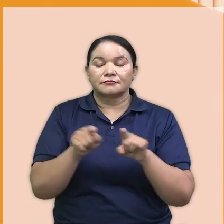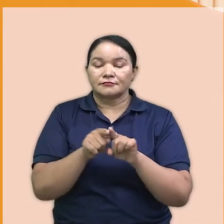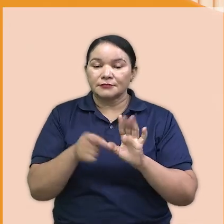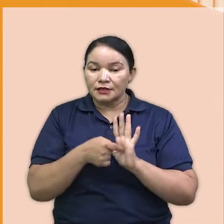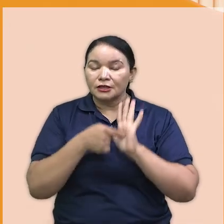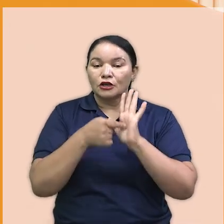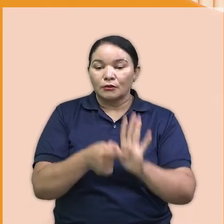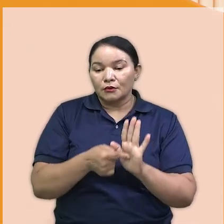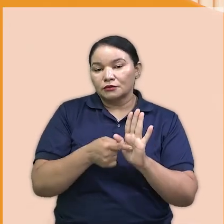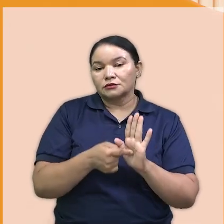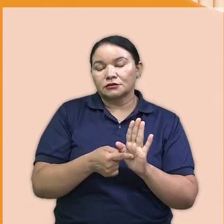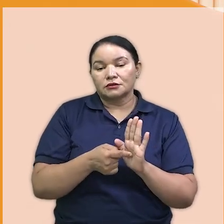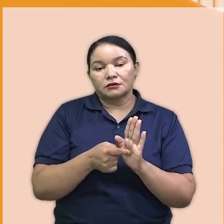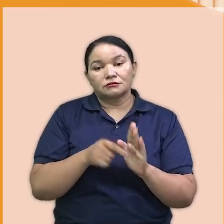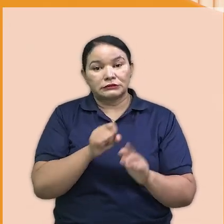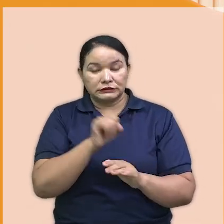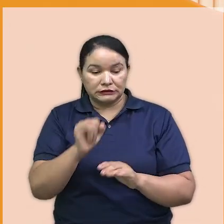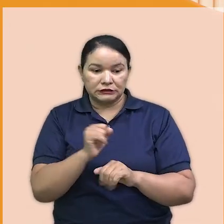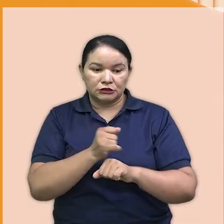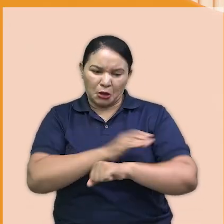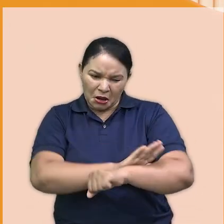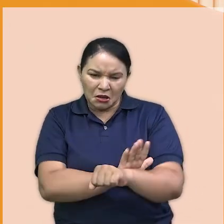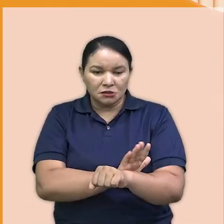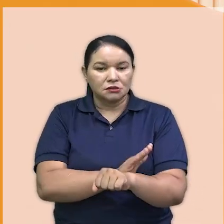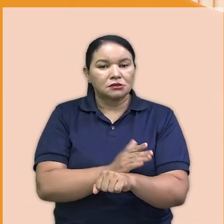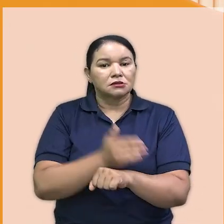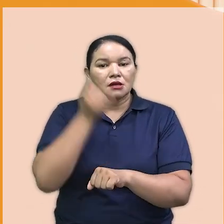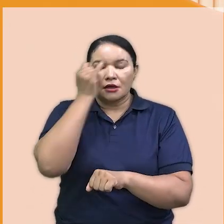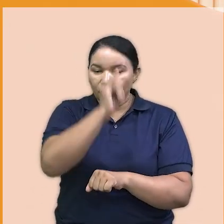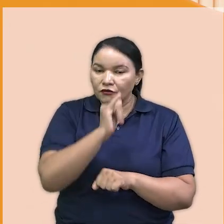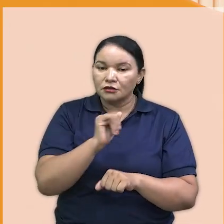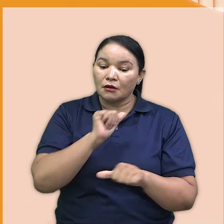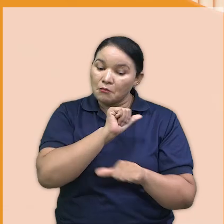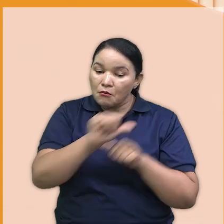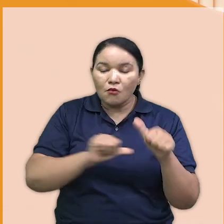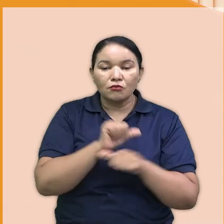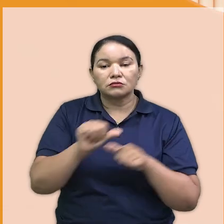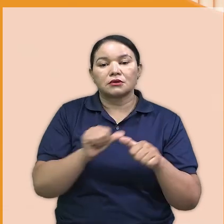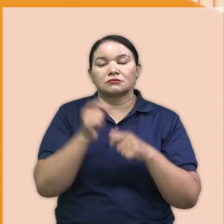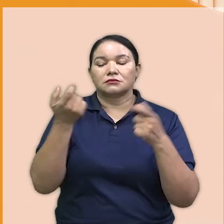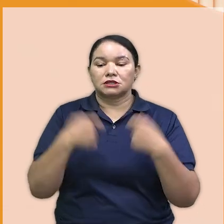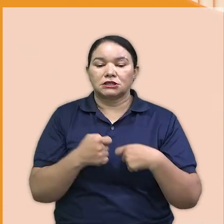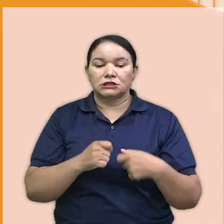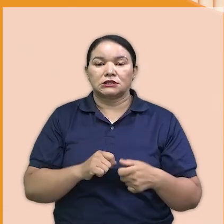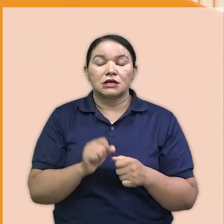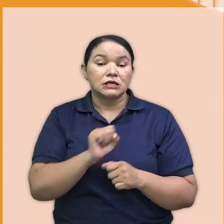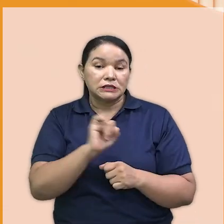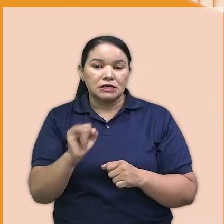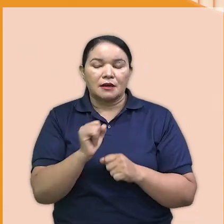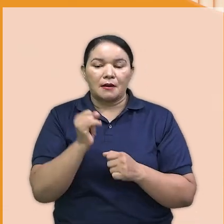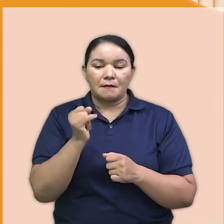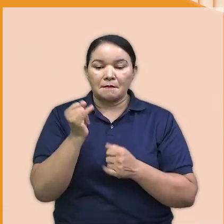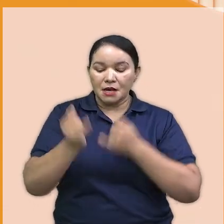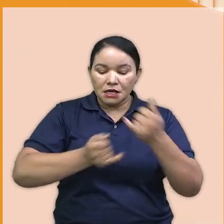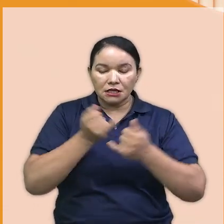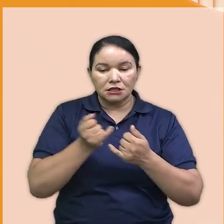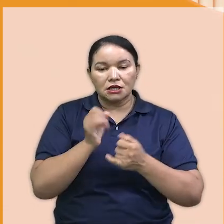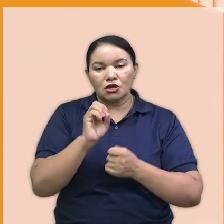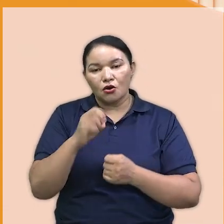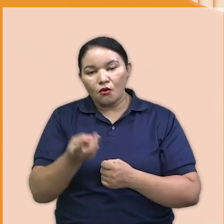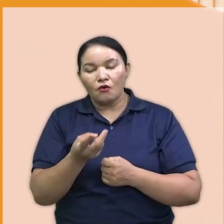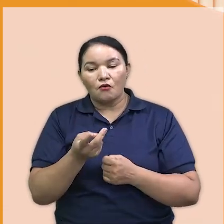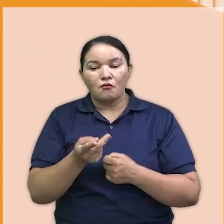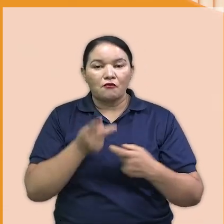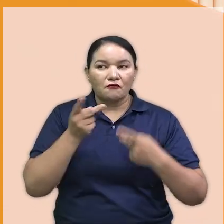Será que aqui não tem alguma coisa racista? Né? Será que essa brincadeira, essa expressão,